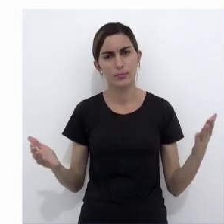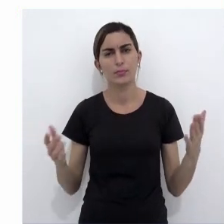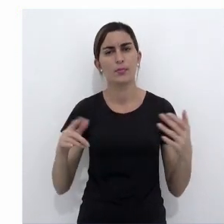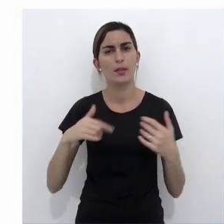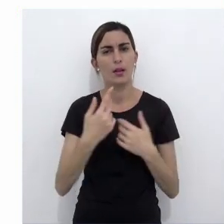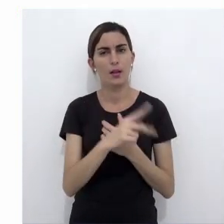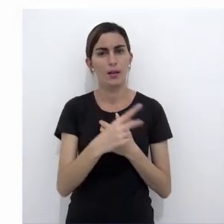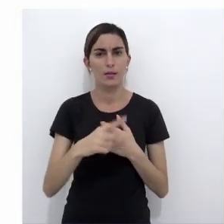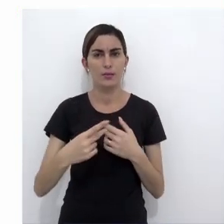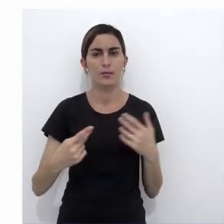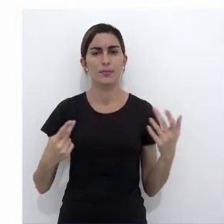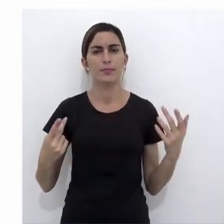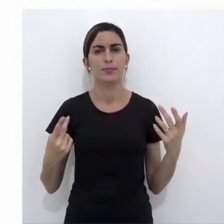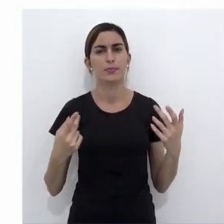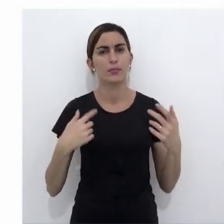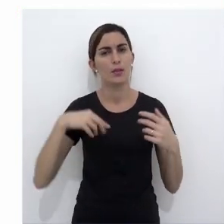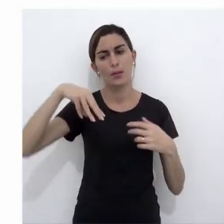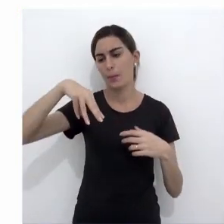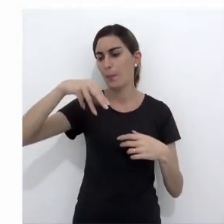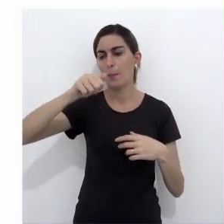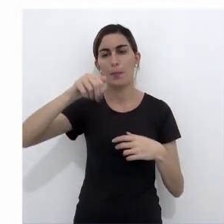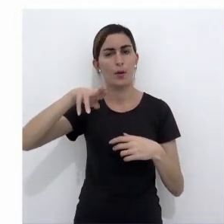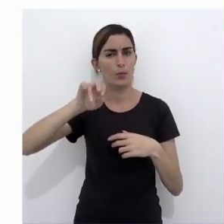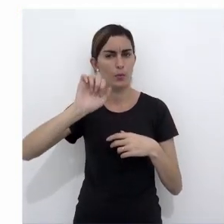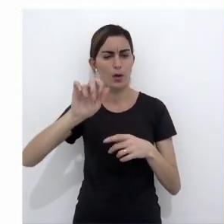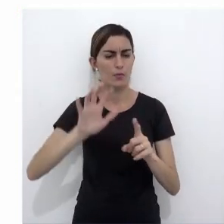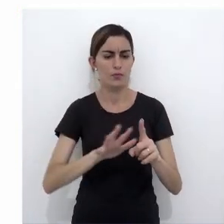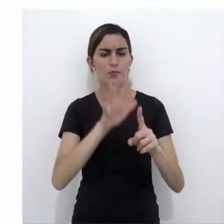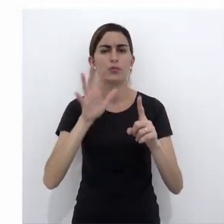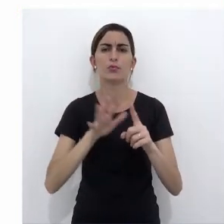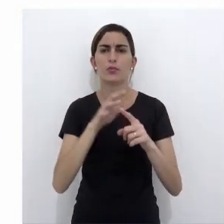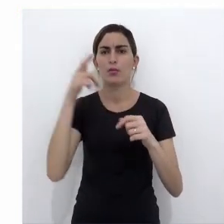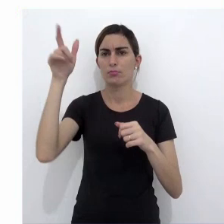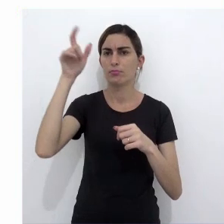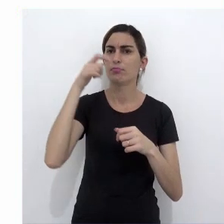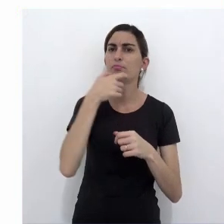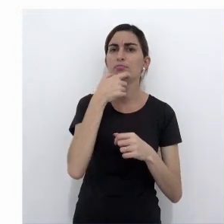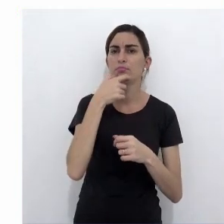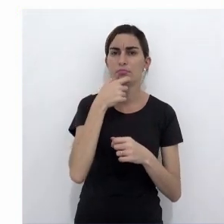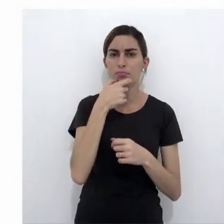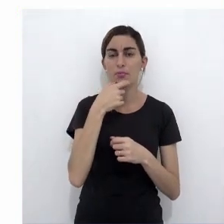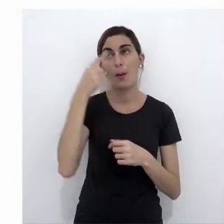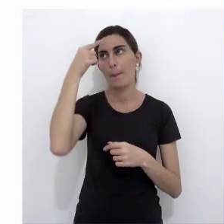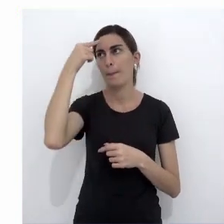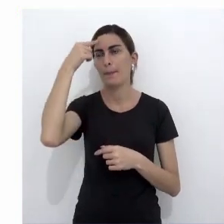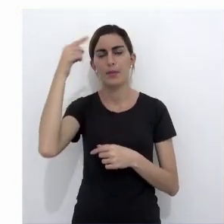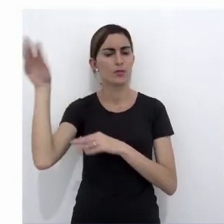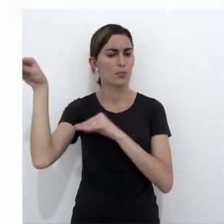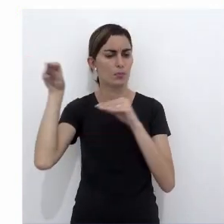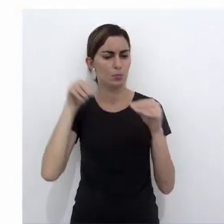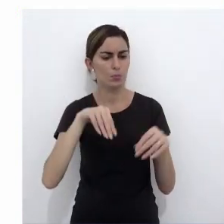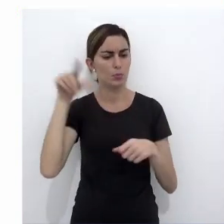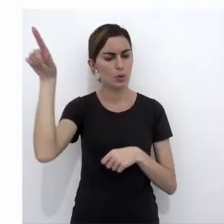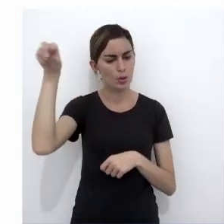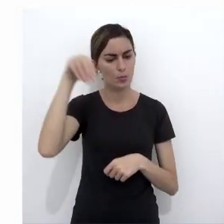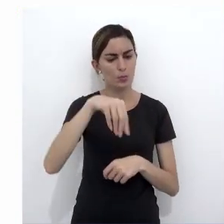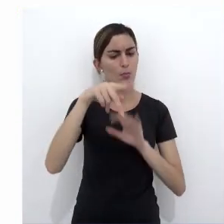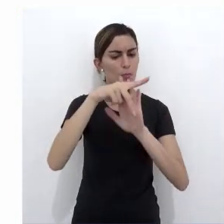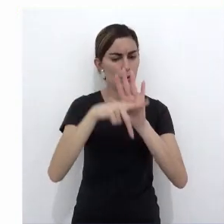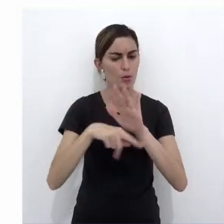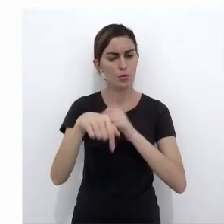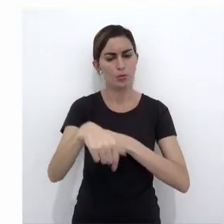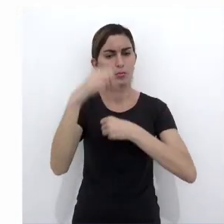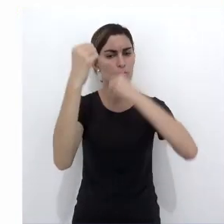é? Mauá teve sua influência lá na Inglaterra, né, e pensou em trazer o seu projeto